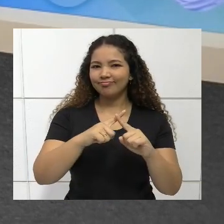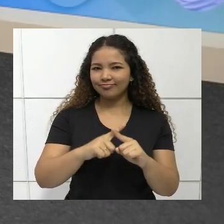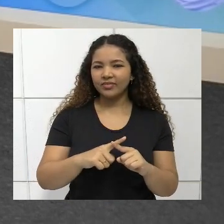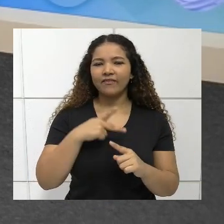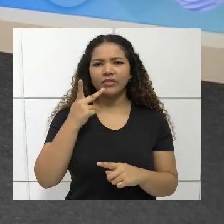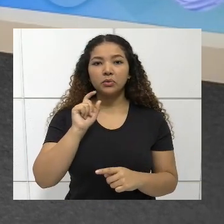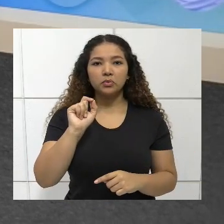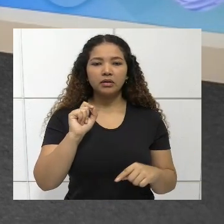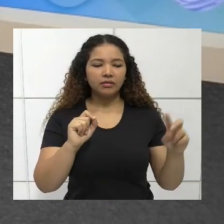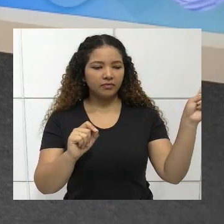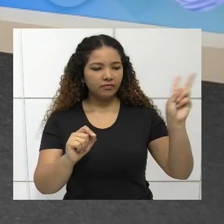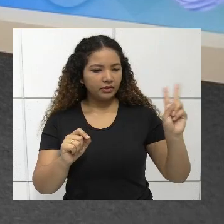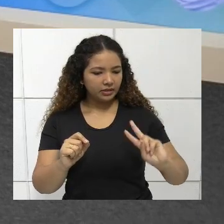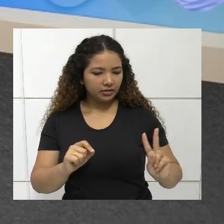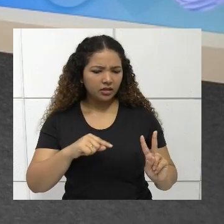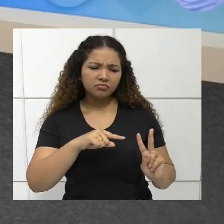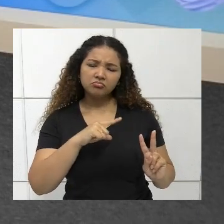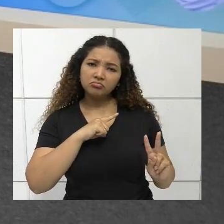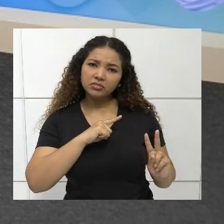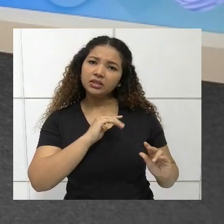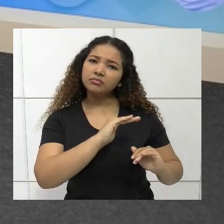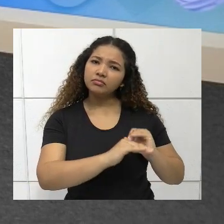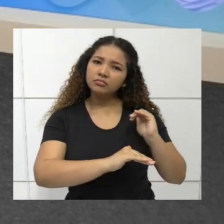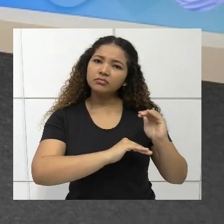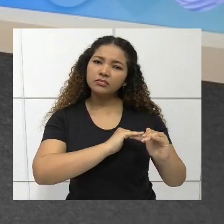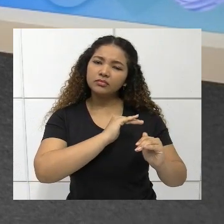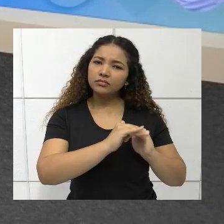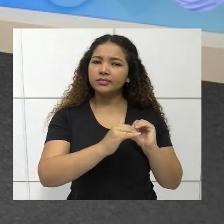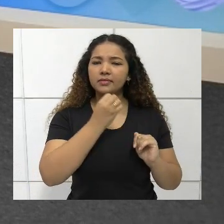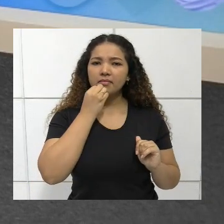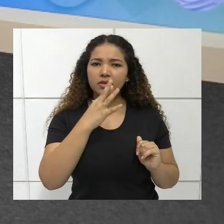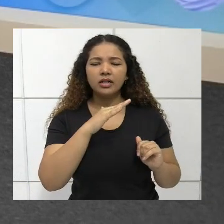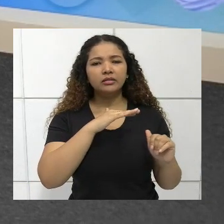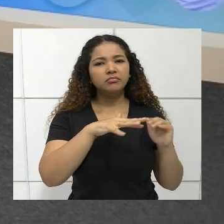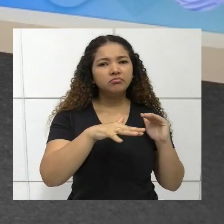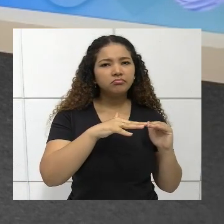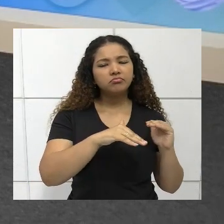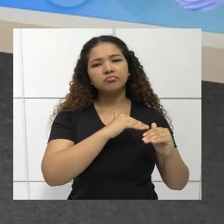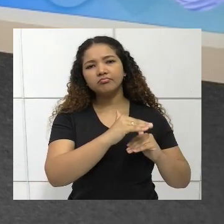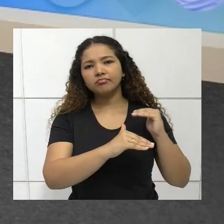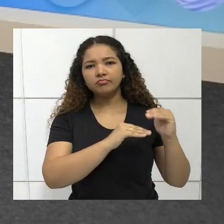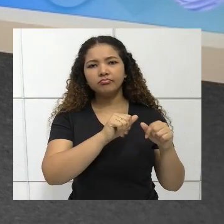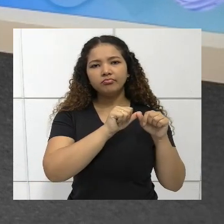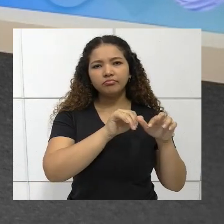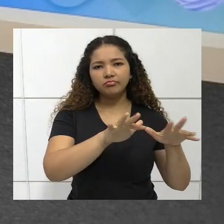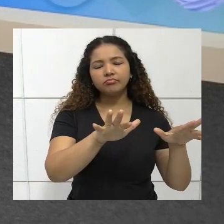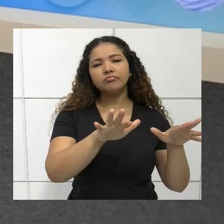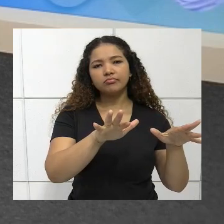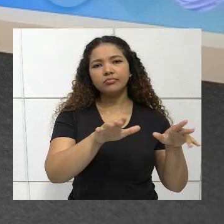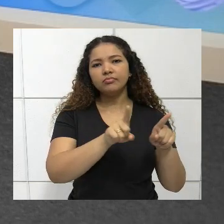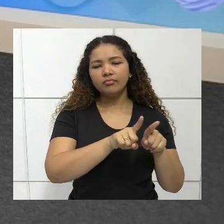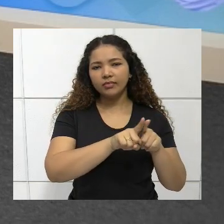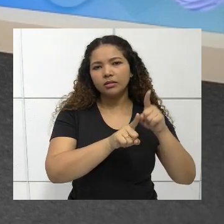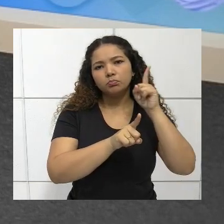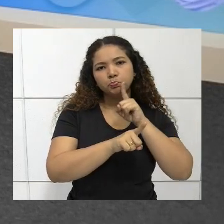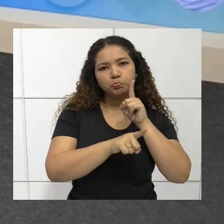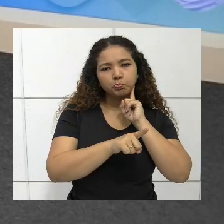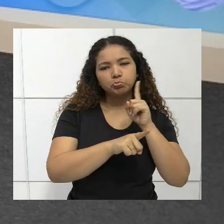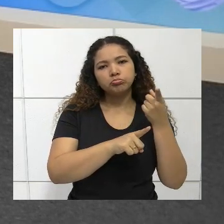a Venezuela vem em uma crescente. Seus jogadores hoje já atuam na Europa, nos Estados Unidos, inclusive nas